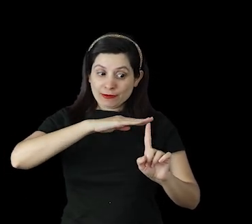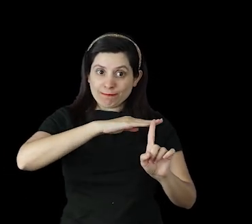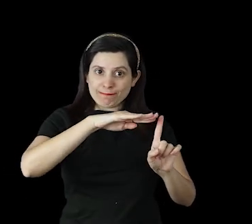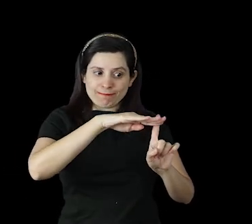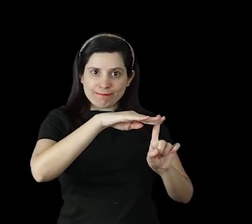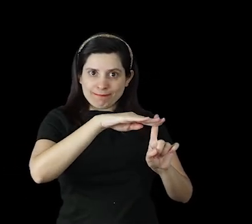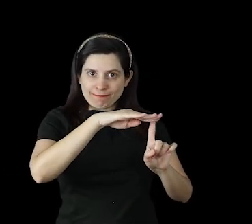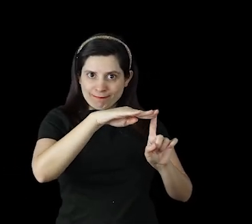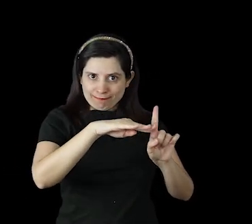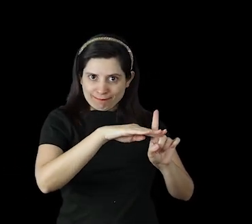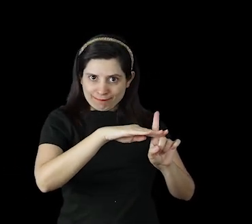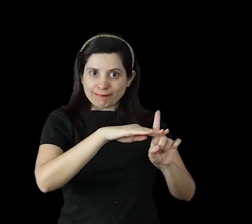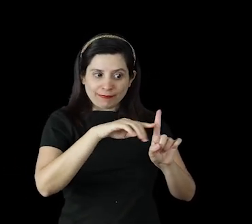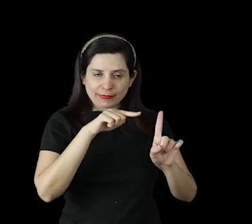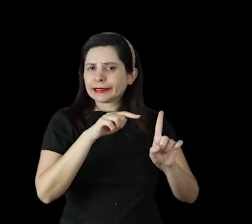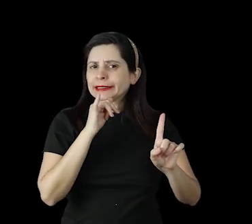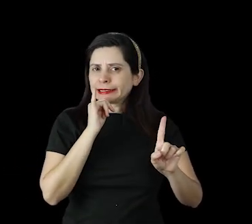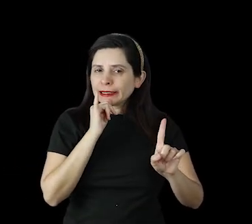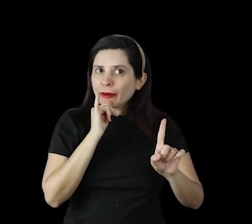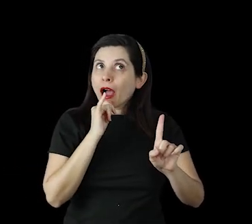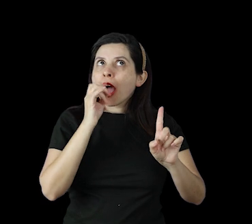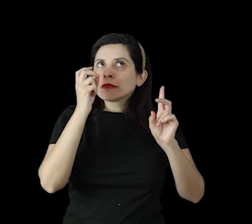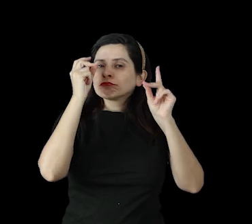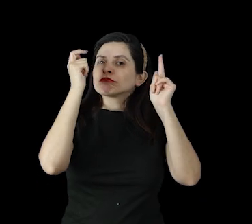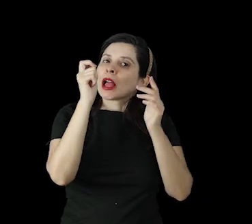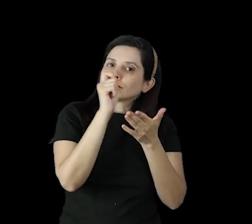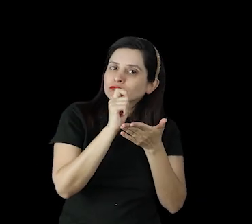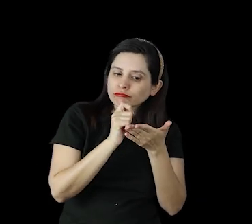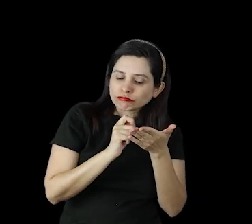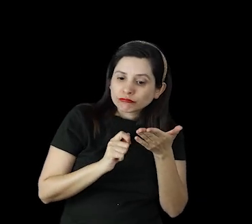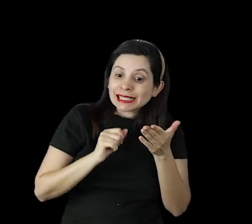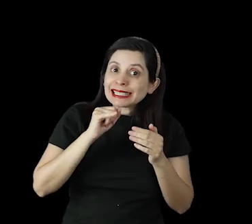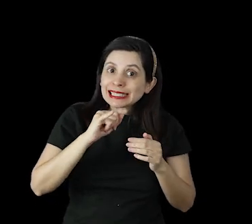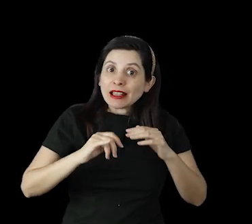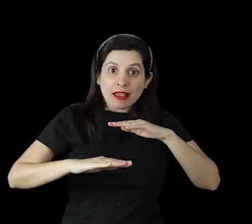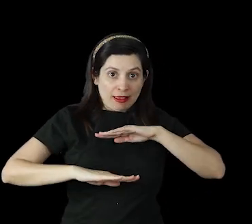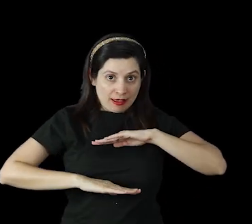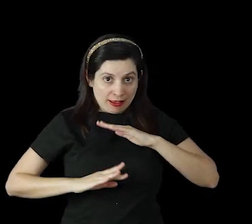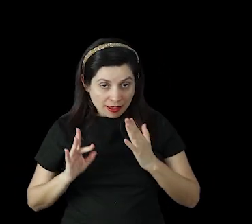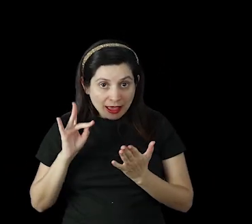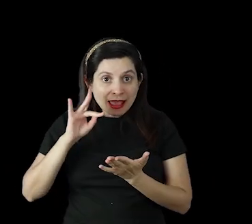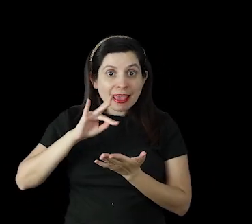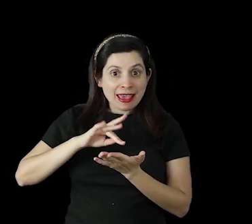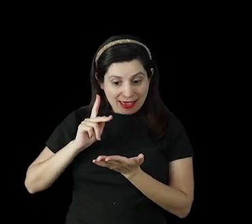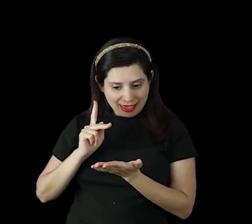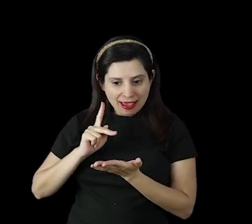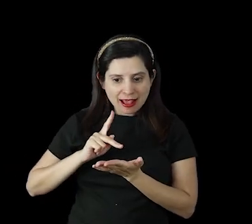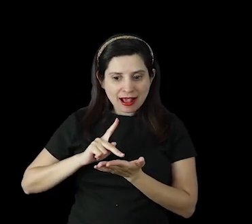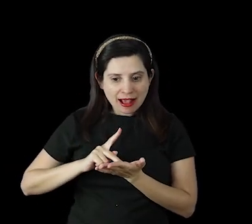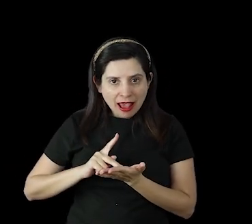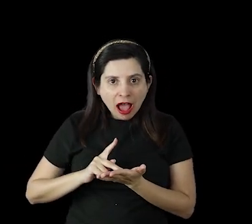né, eu já peguei uma situação e destrinchei. E se uma situação real, e aí você vai levando a